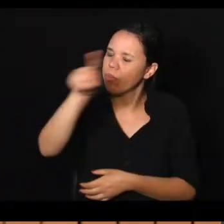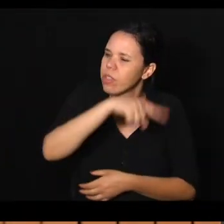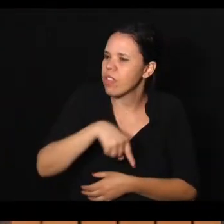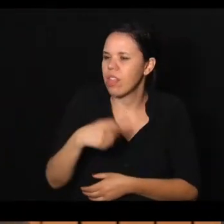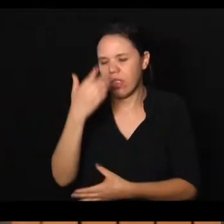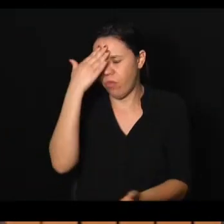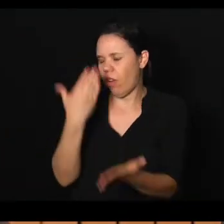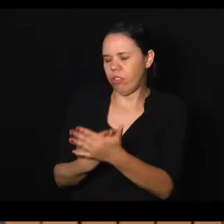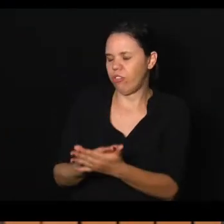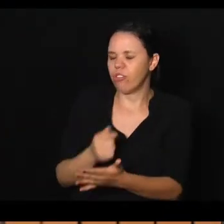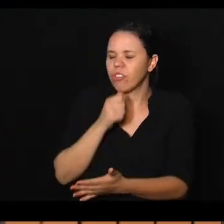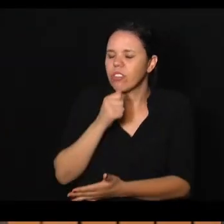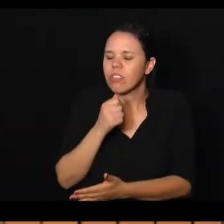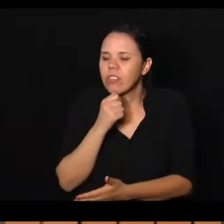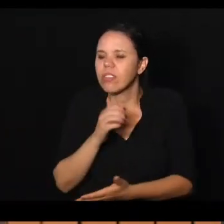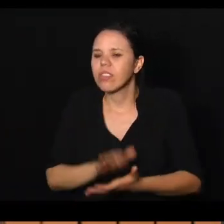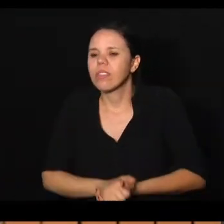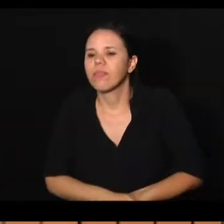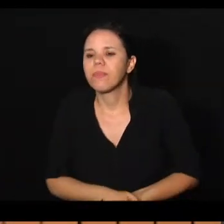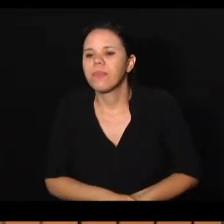pessimistas.